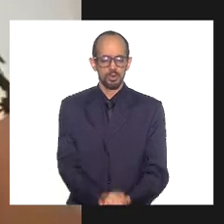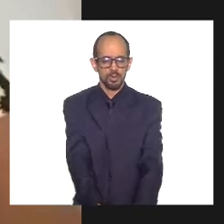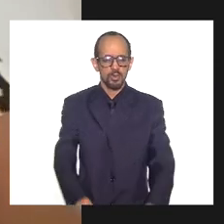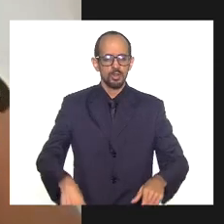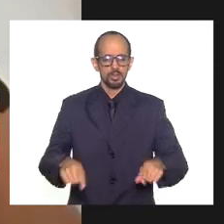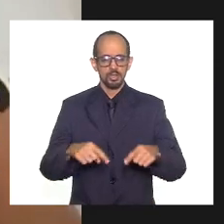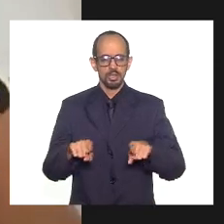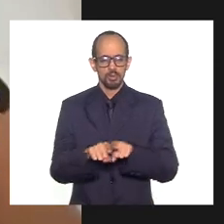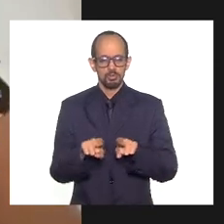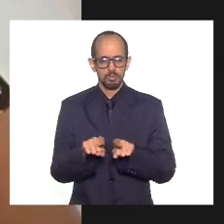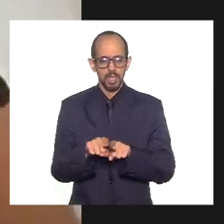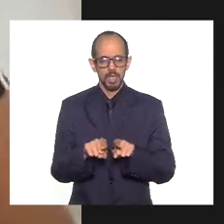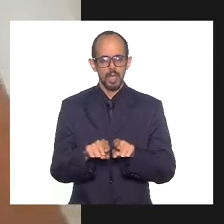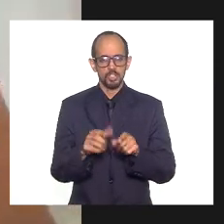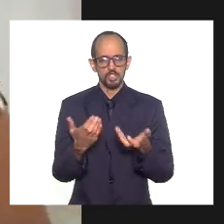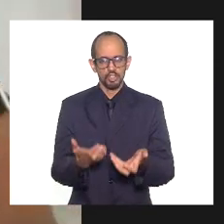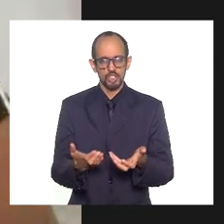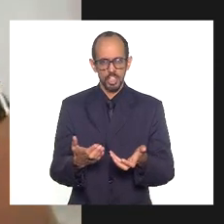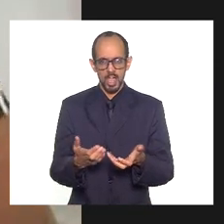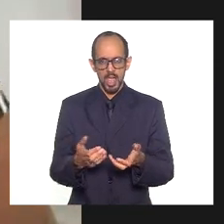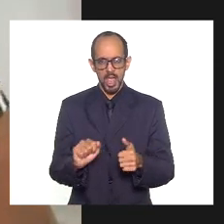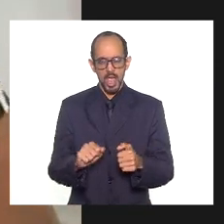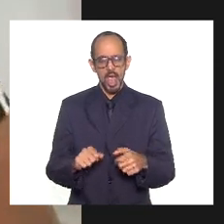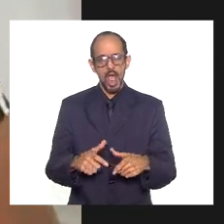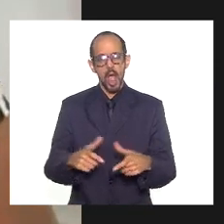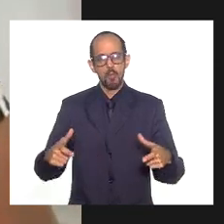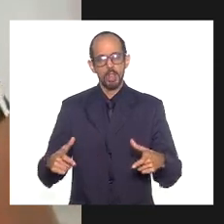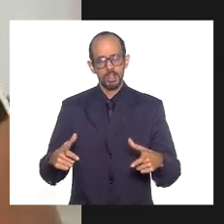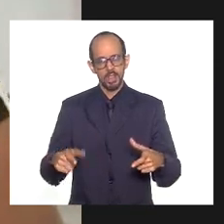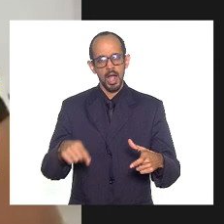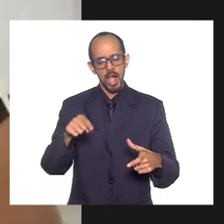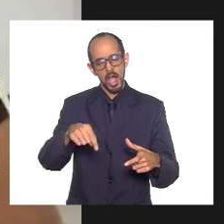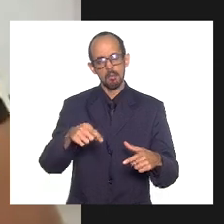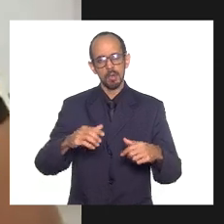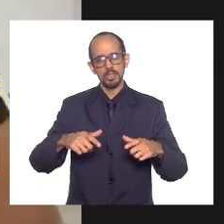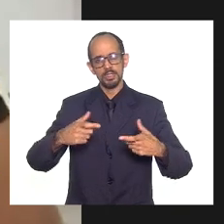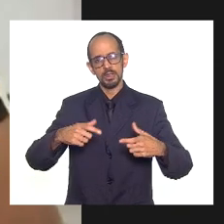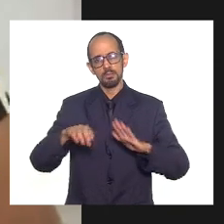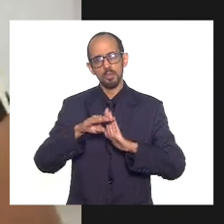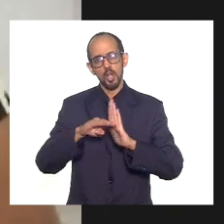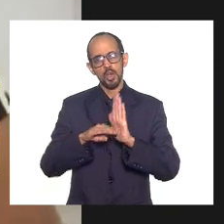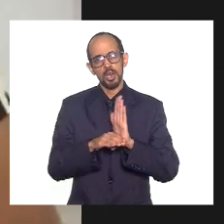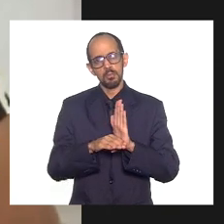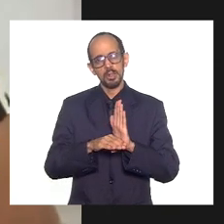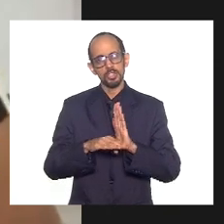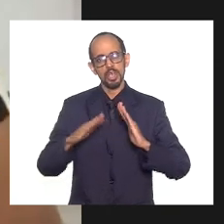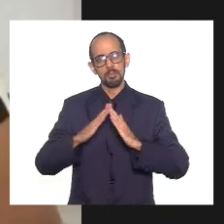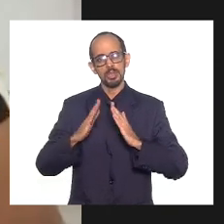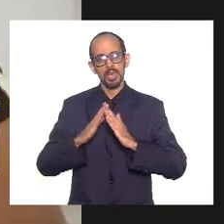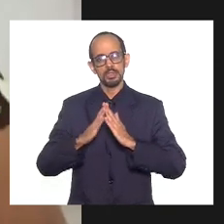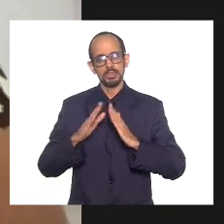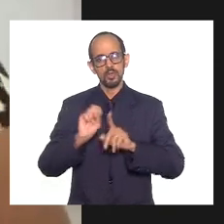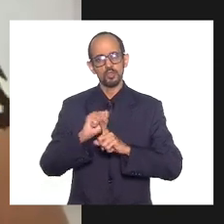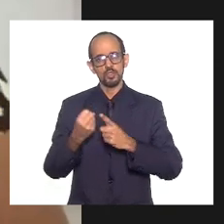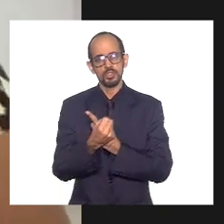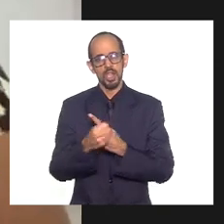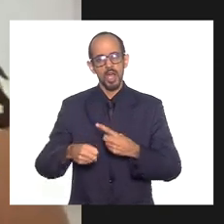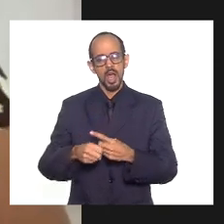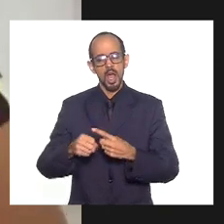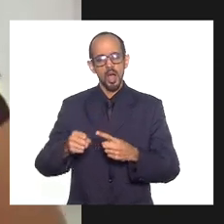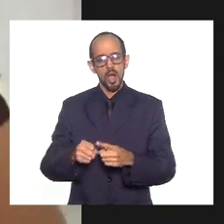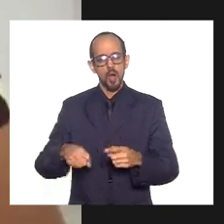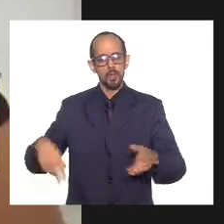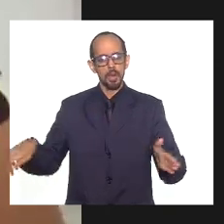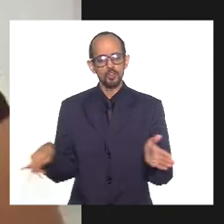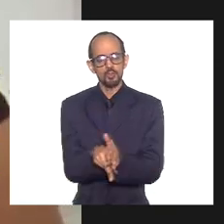destina o comodato para um programa de habitação de interesse social destinado aos próprios